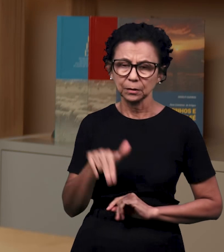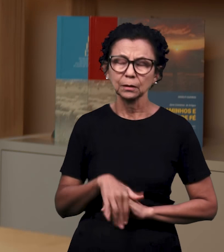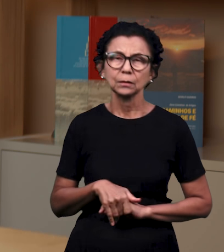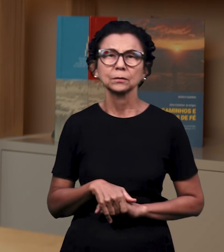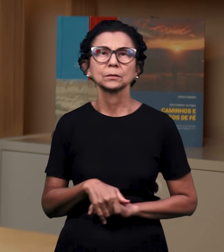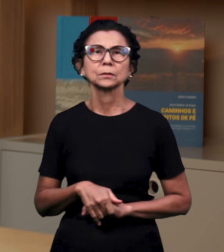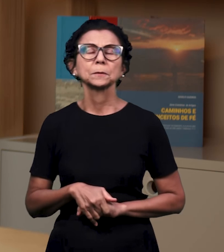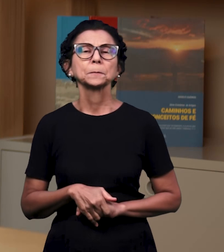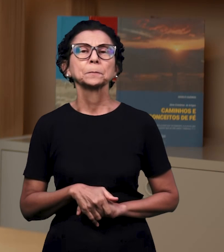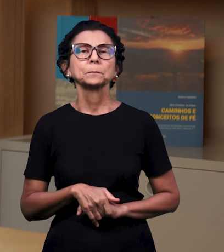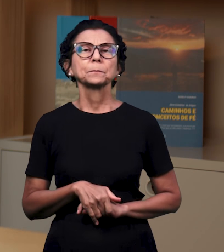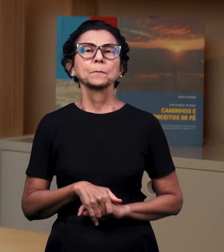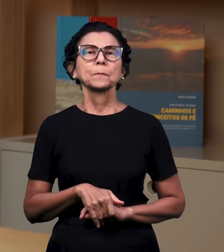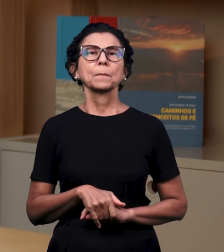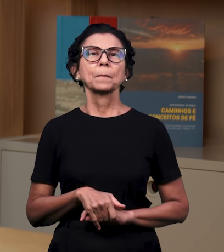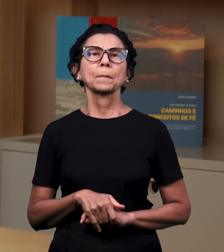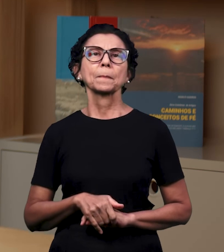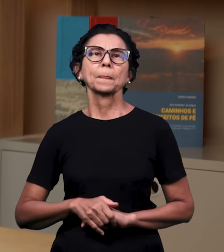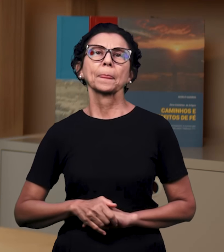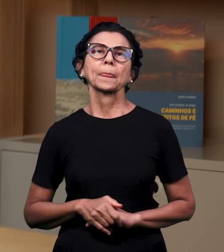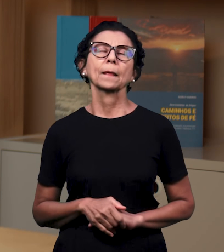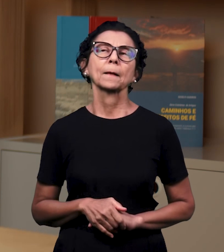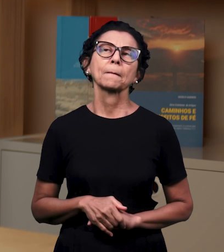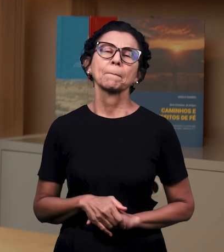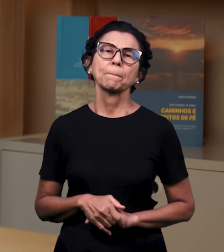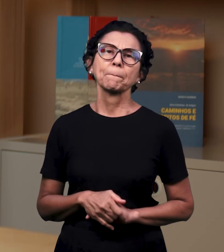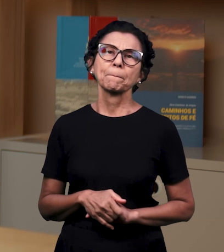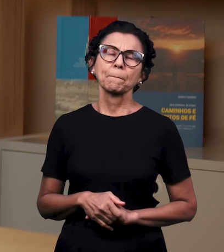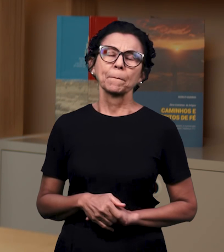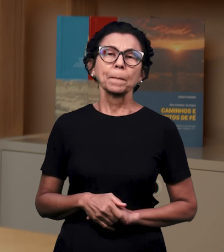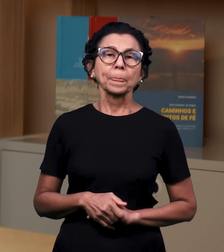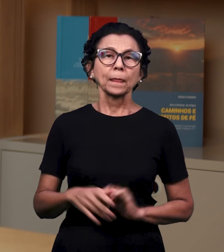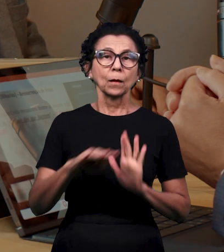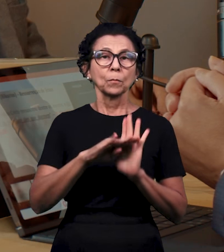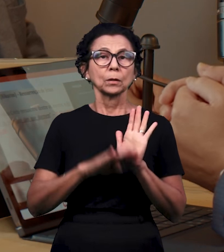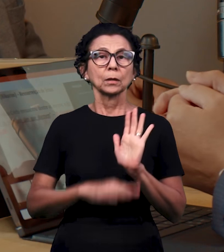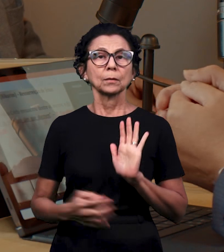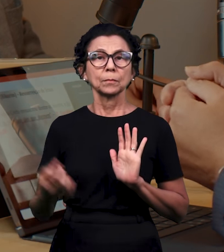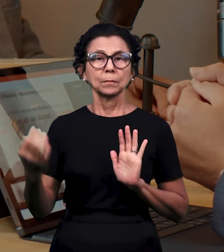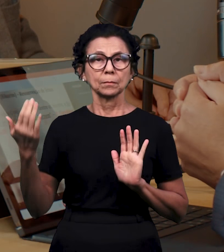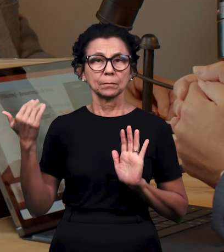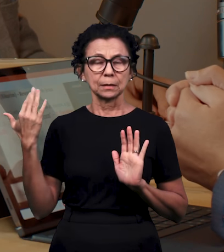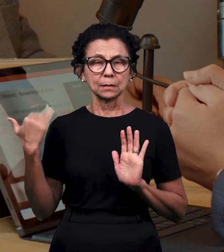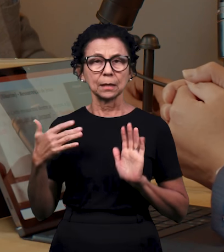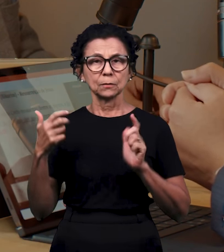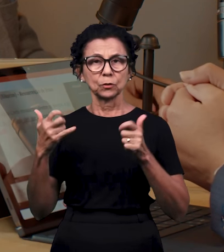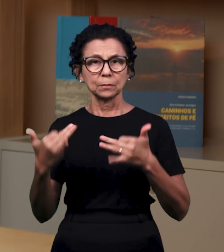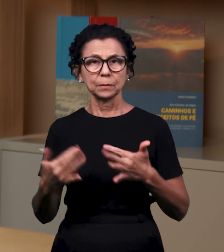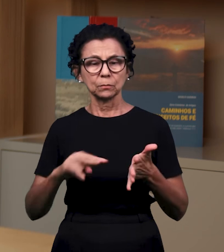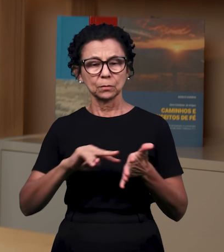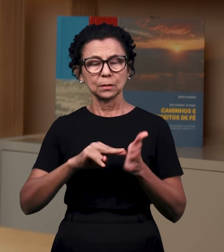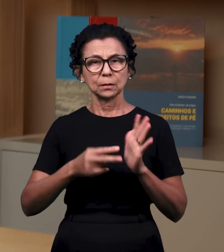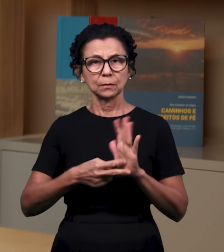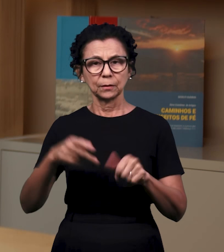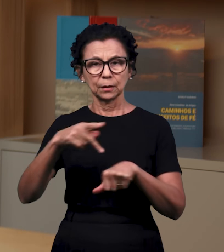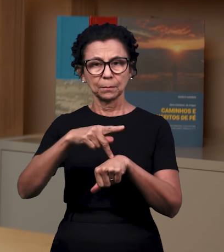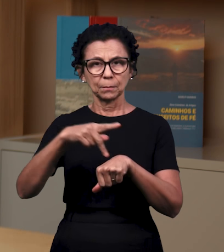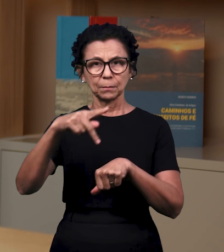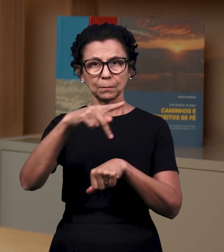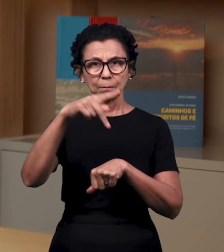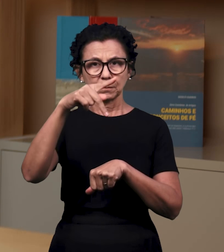esse programa, que nós já falamos em 2 episódios passados sobre a Páscoa, Sim. né? E a